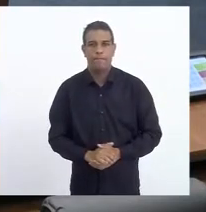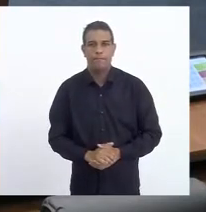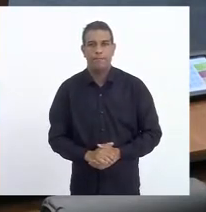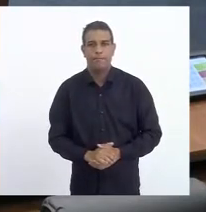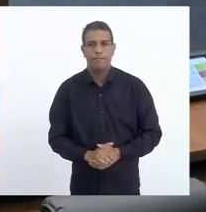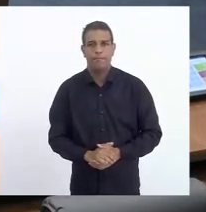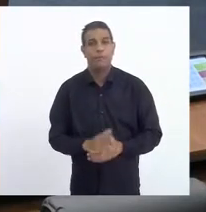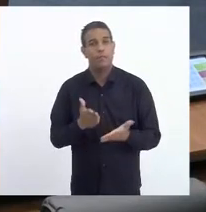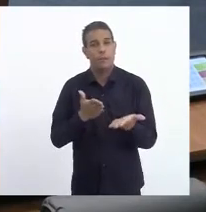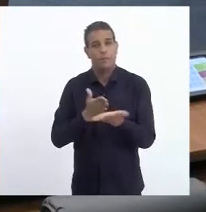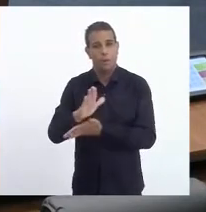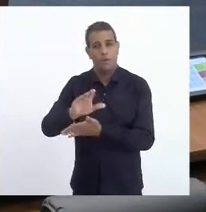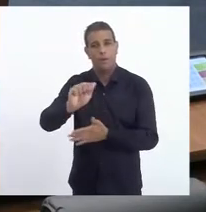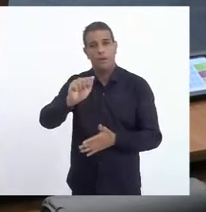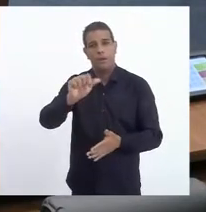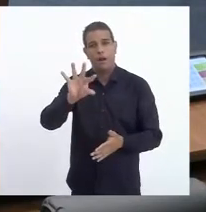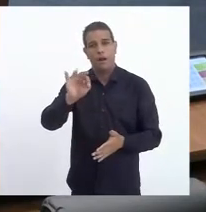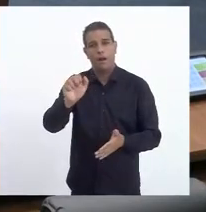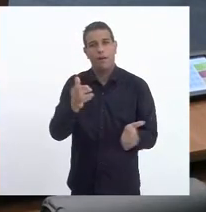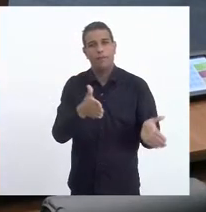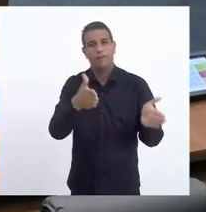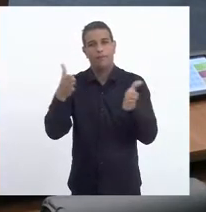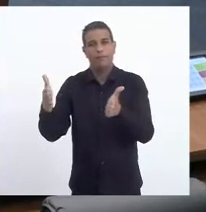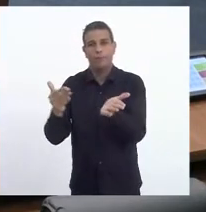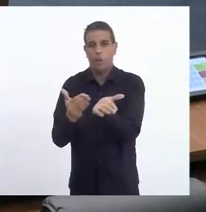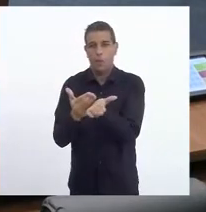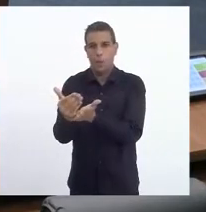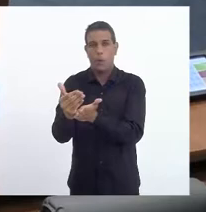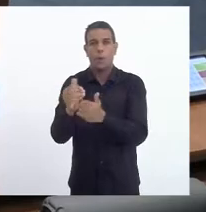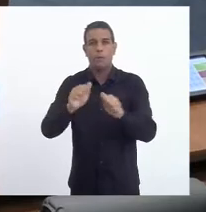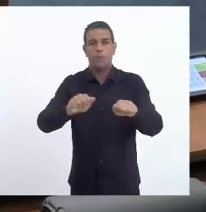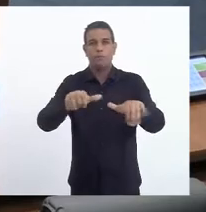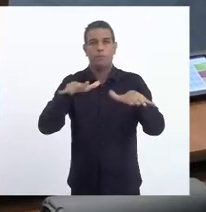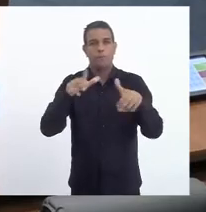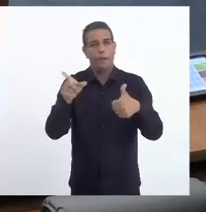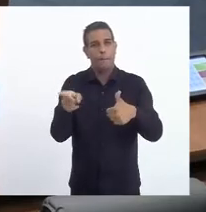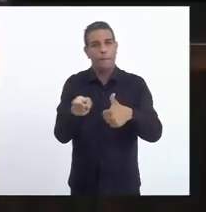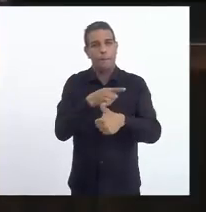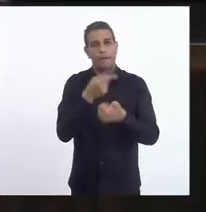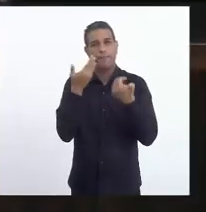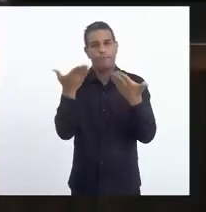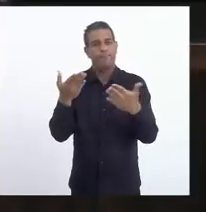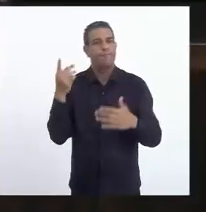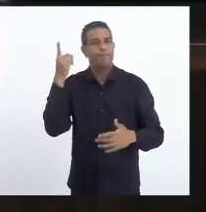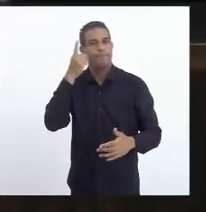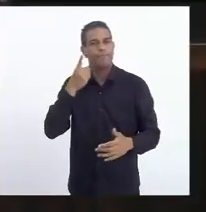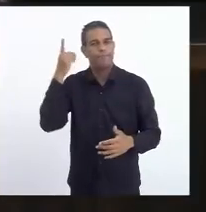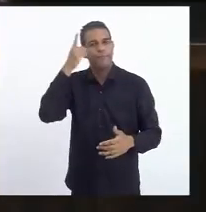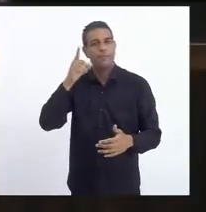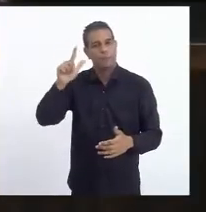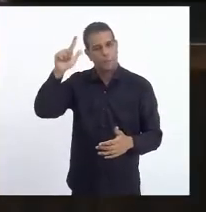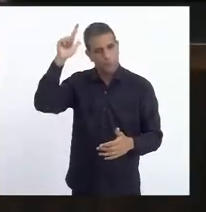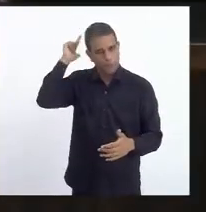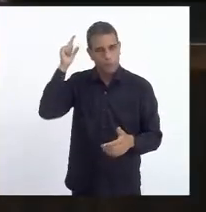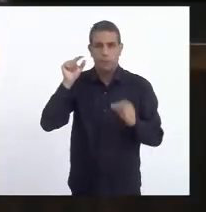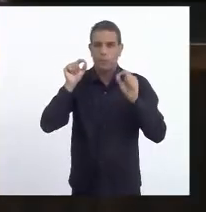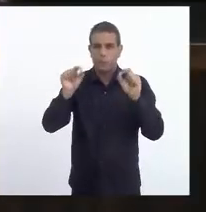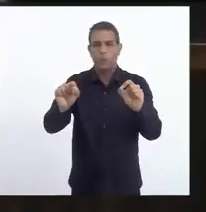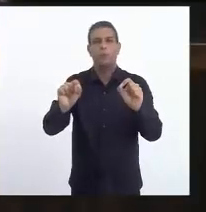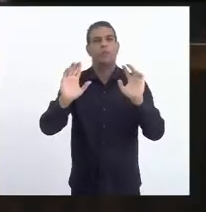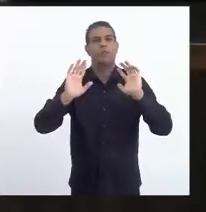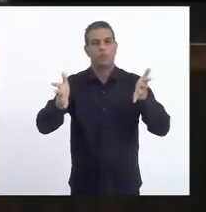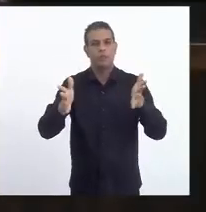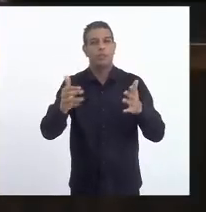o líder aprovada a ata passa seu expediente Inicial primeiro orador inscrito é o novo Deputado Luiz Paulo vossa